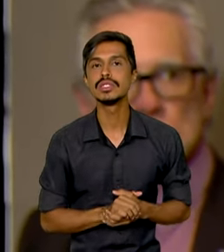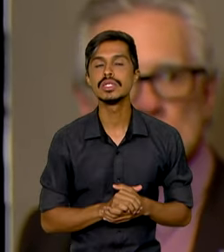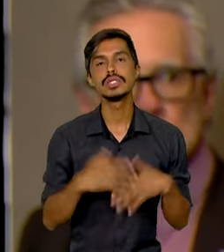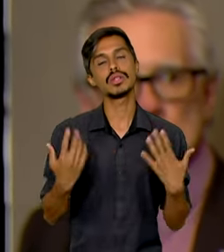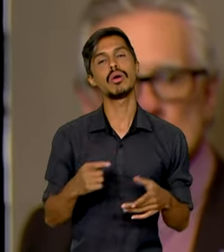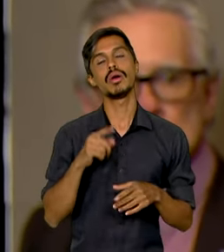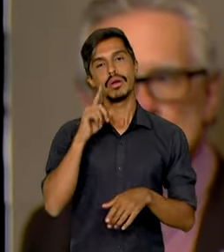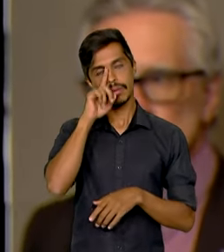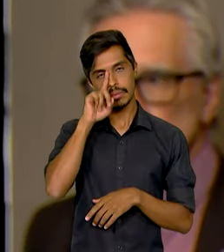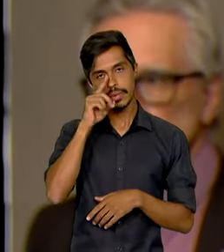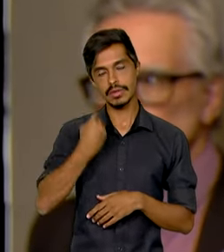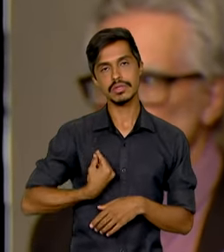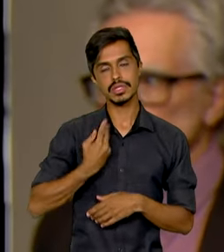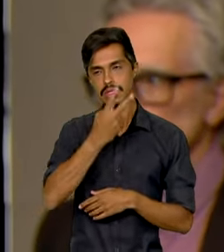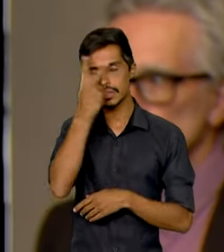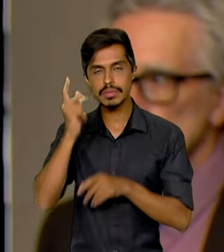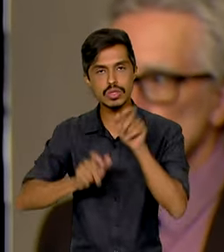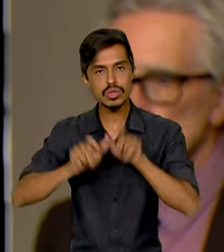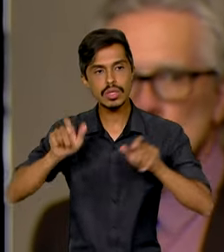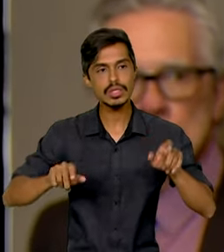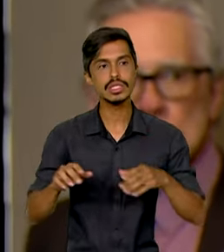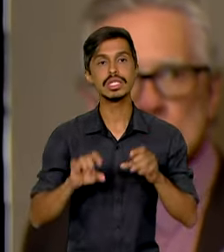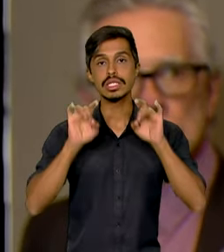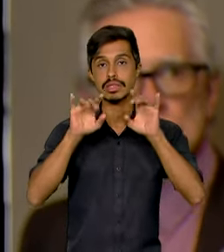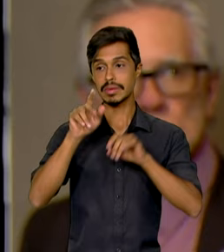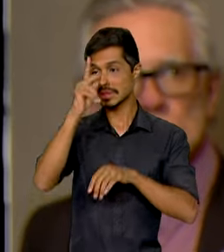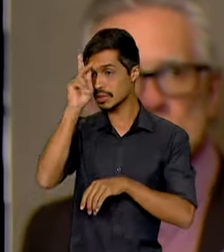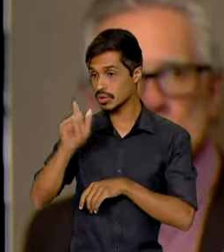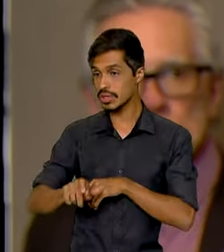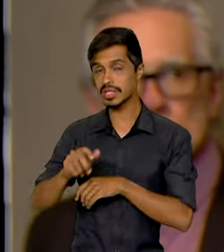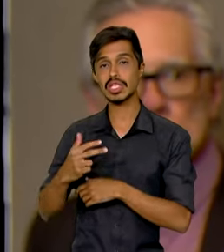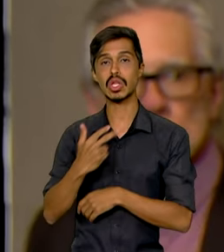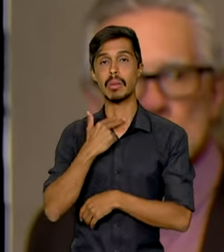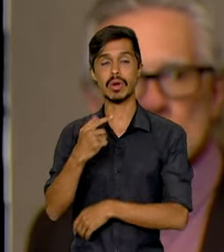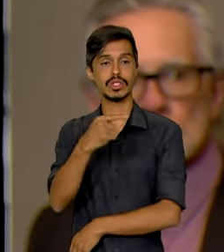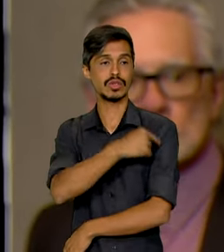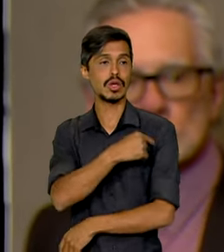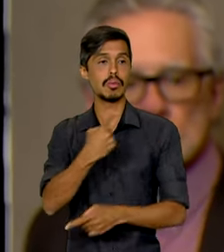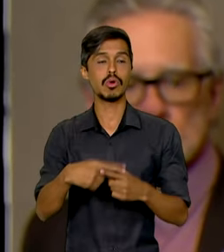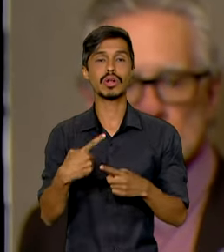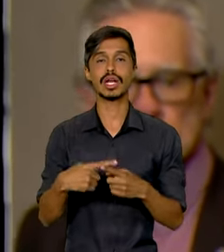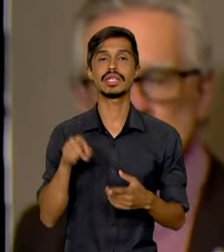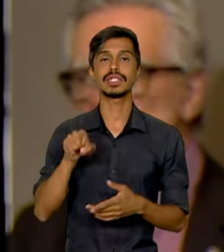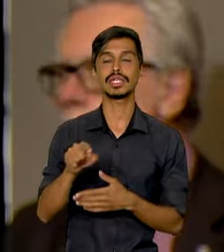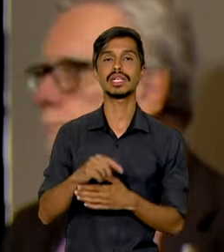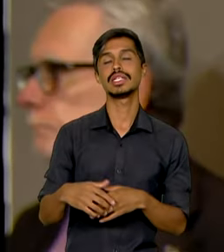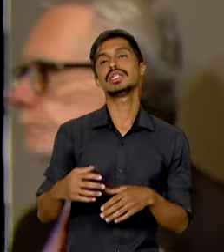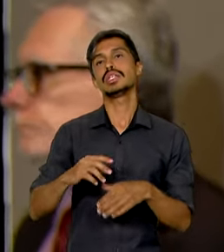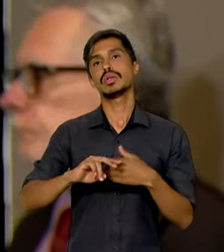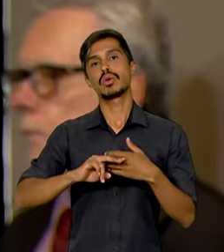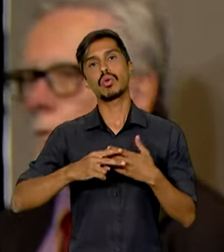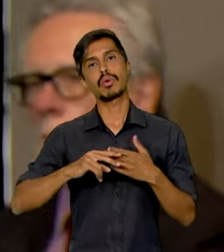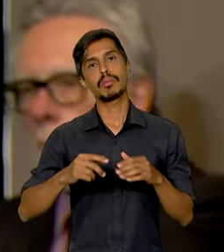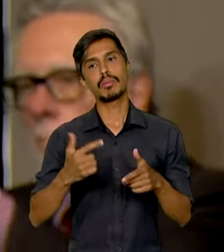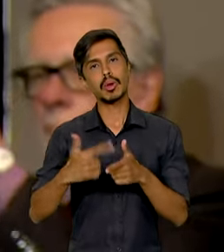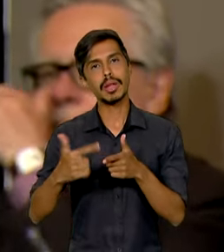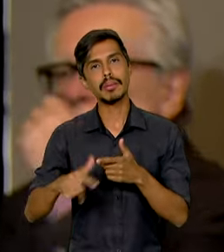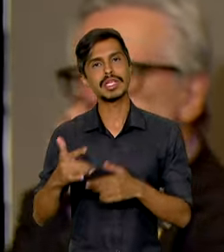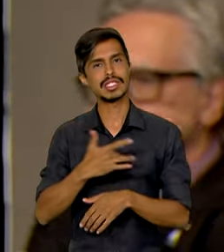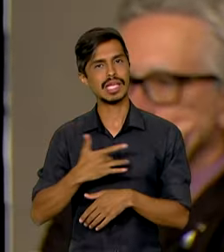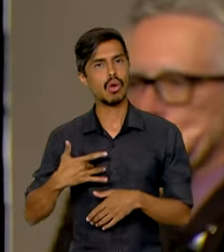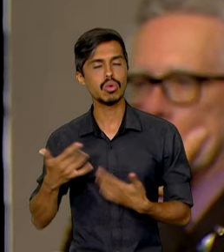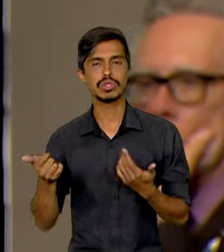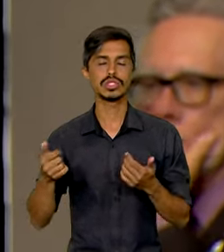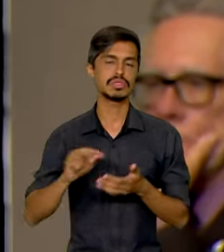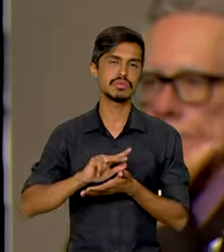pessoas, especialmente aquelas que não podem ser vacinadas devido a condições médicas subjacentes. O atentado à saúde e